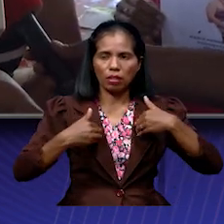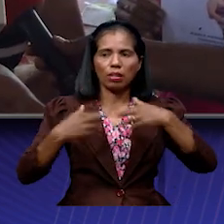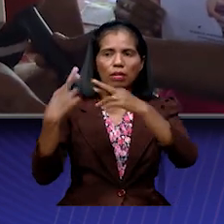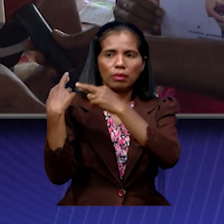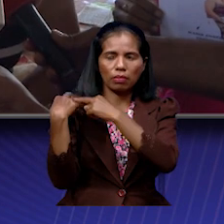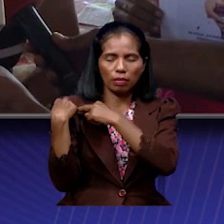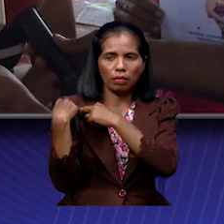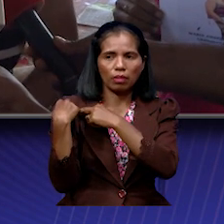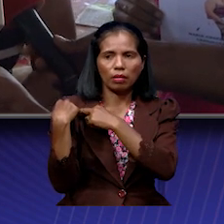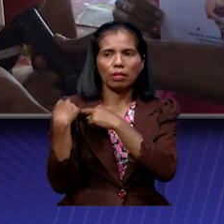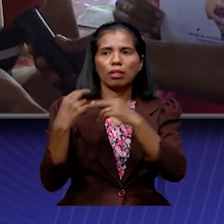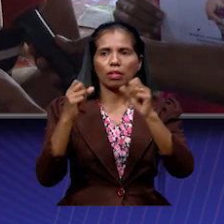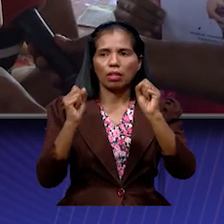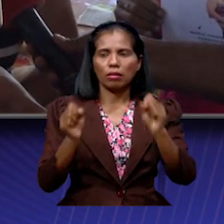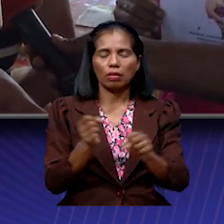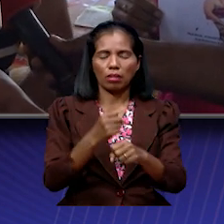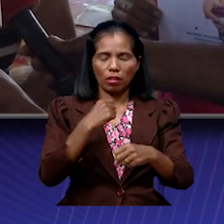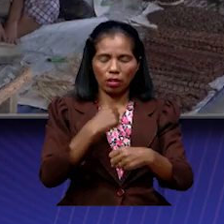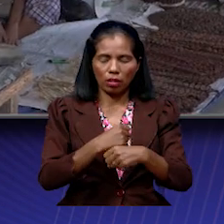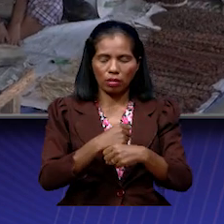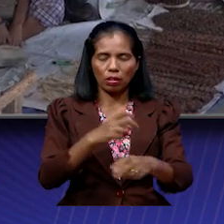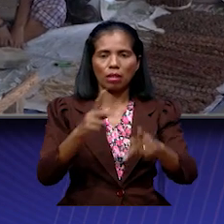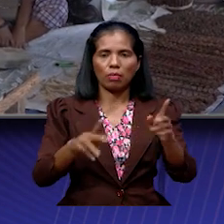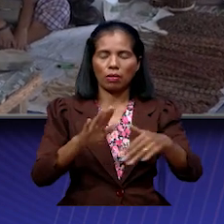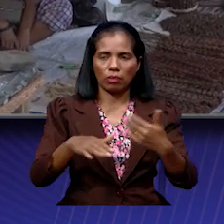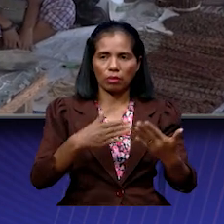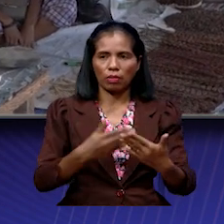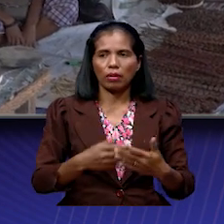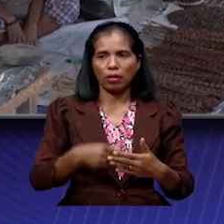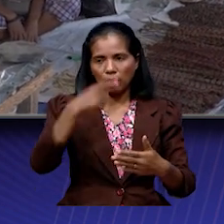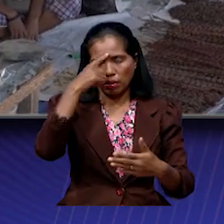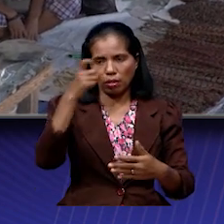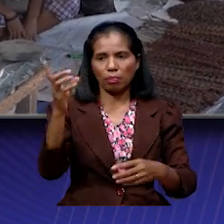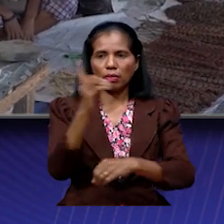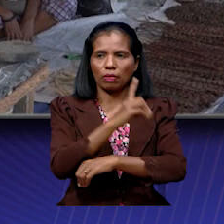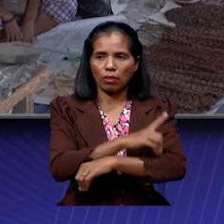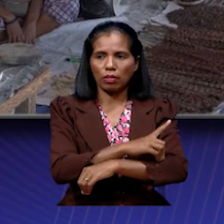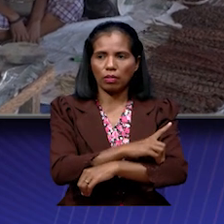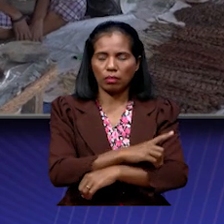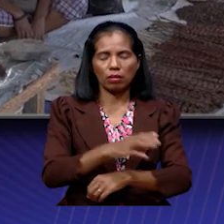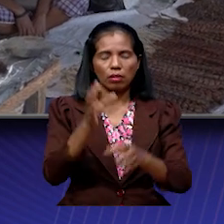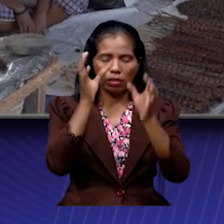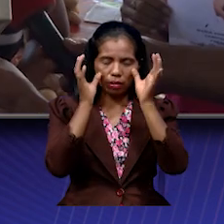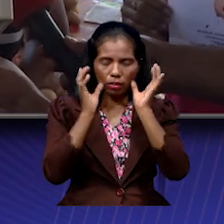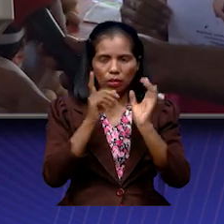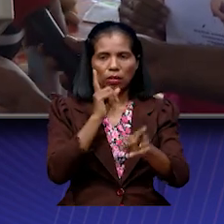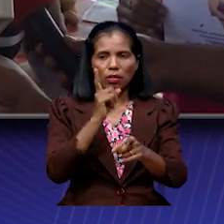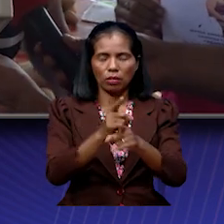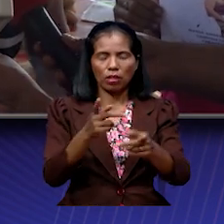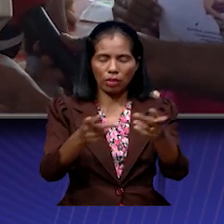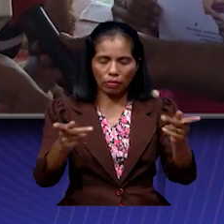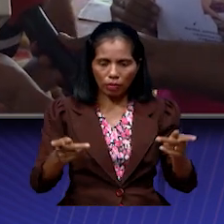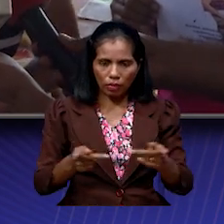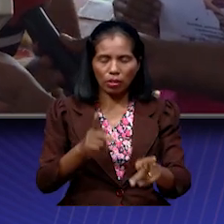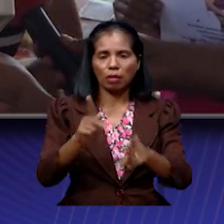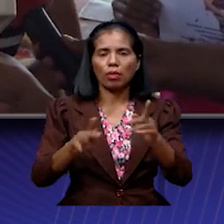é a tu cria condições né, para a cidadão sira. Também hoje em Loron, triste tebes haré condições nebe que o hilor entre